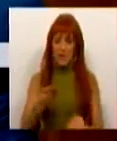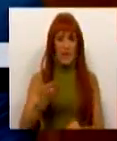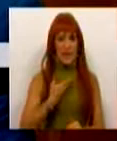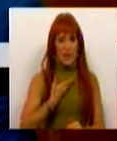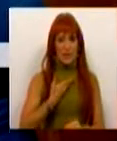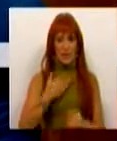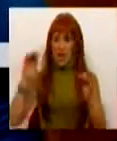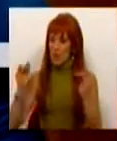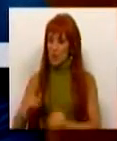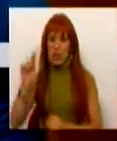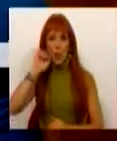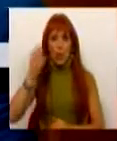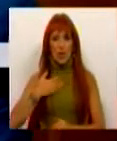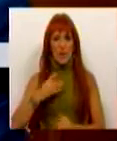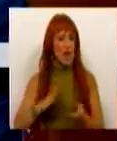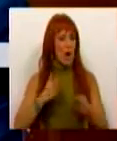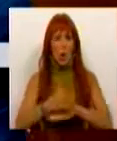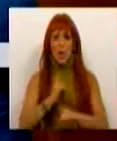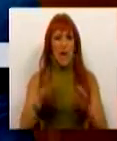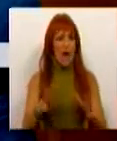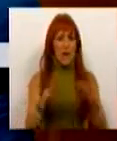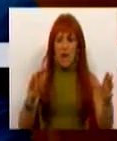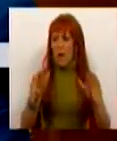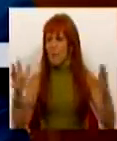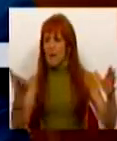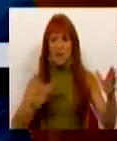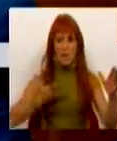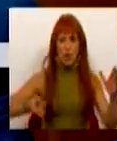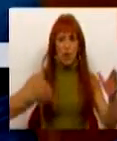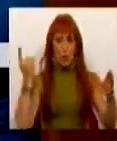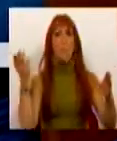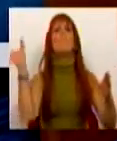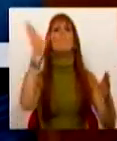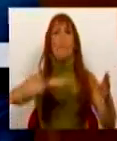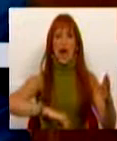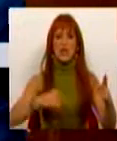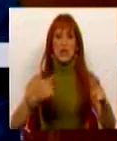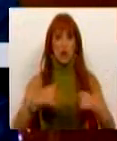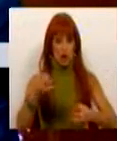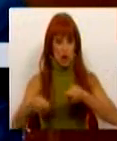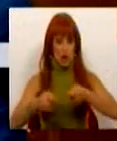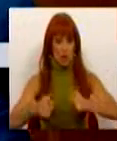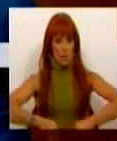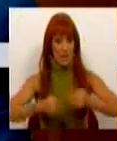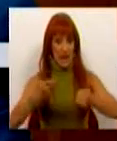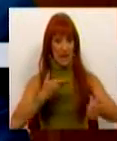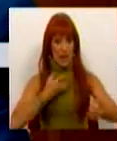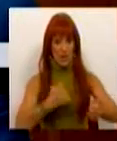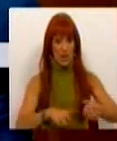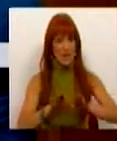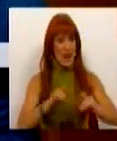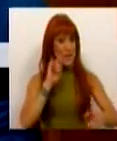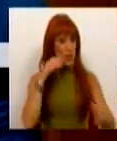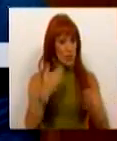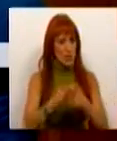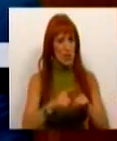dívida e reduzindo o déficit para não continuar a aumentar a dívida. Mas, tendo uma gestão correta da dívida, de forma a